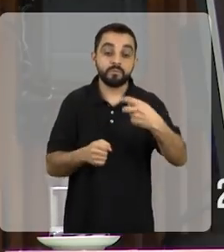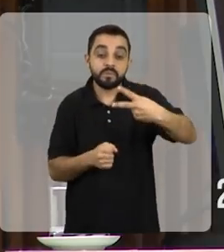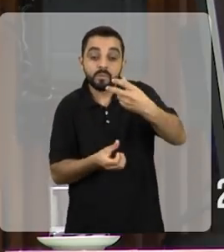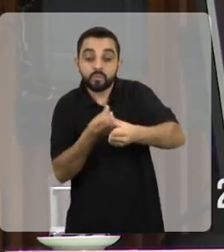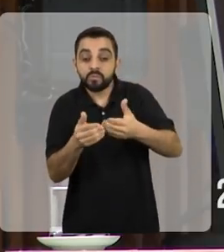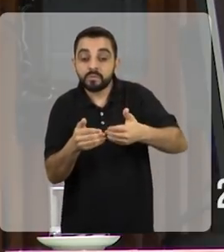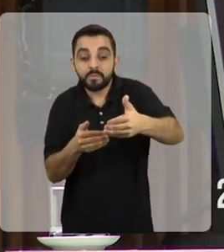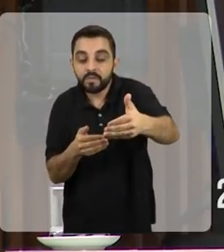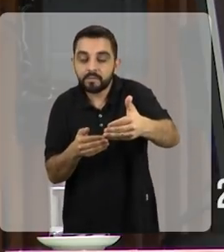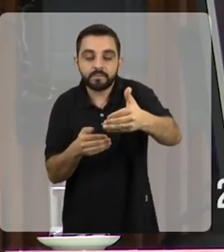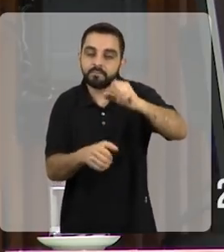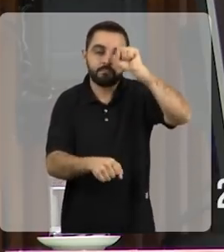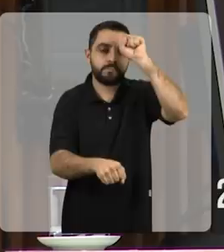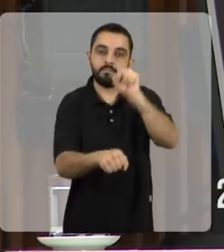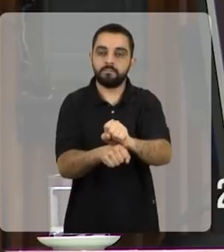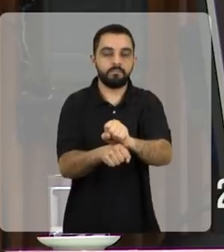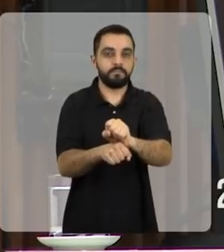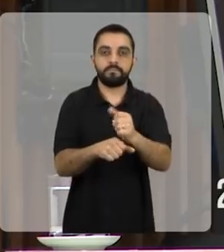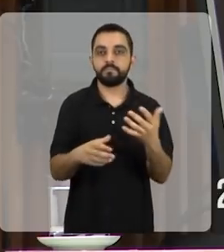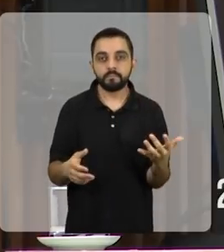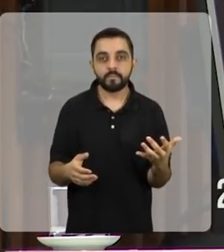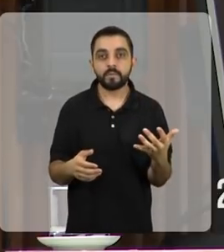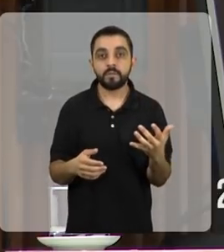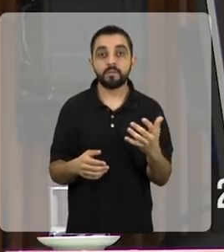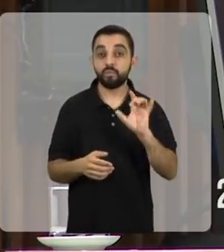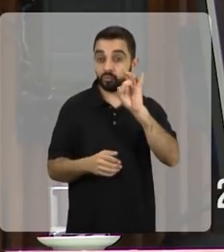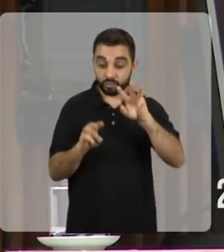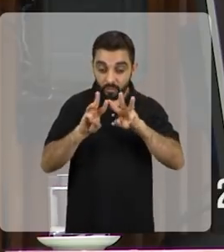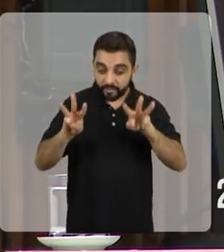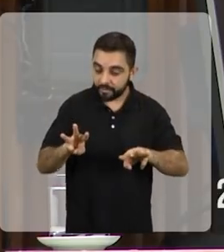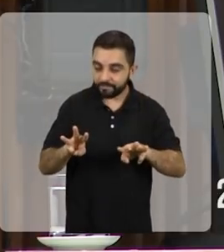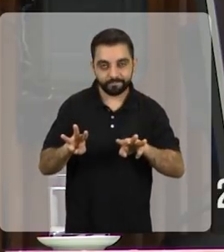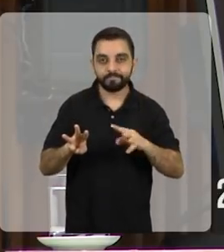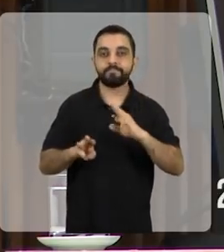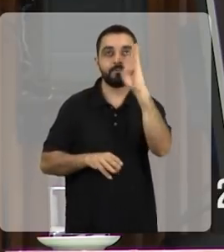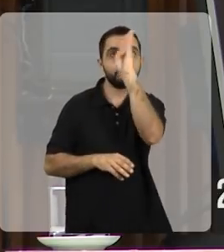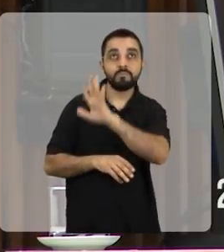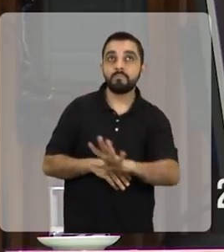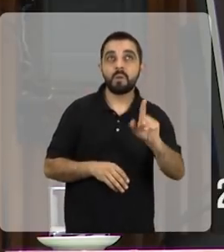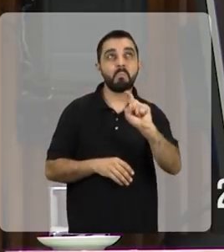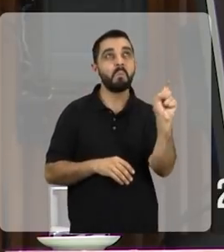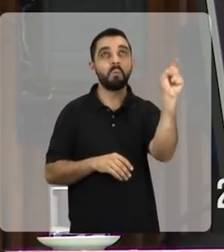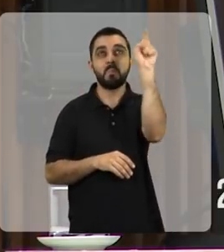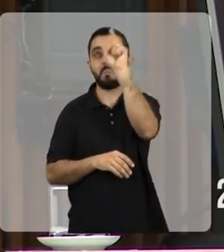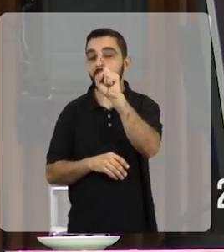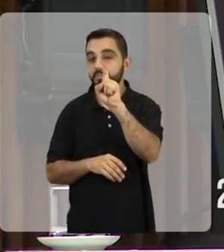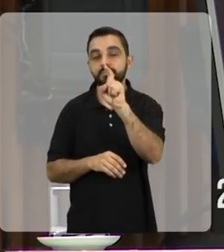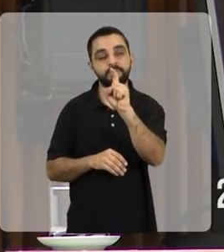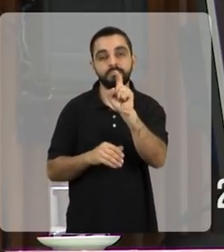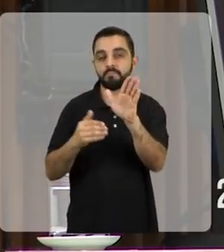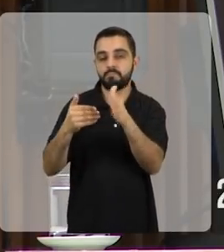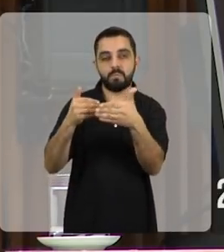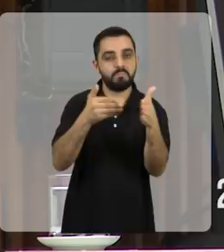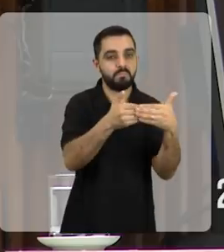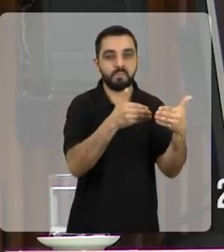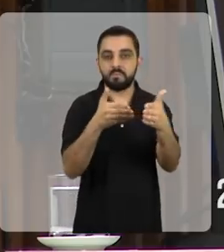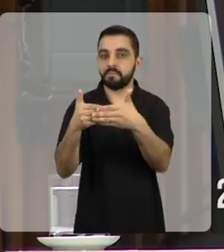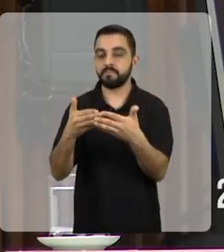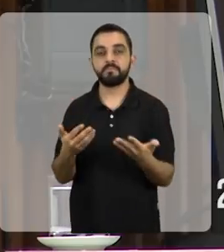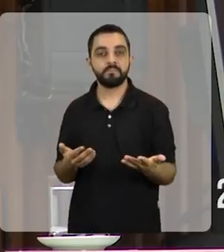as da nossa e de todas as instituições federais brasileiras universidades e institutos federais